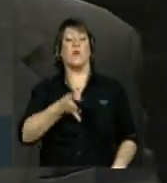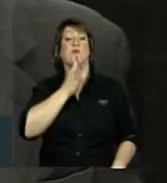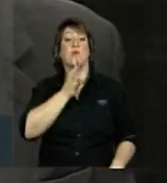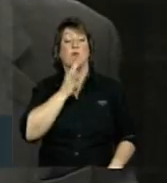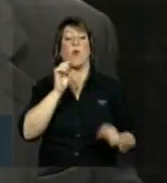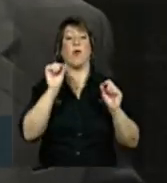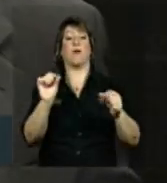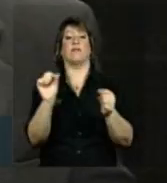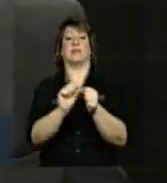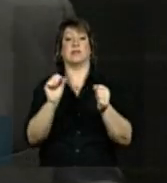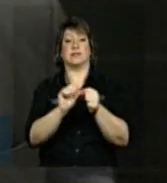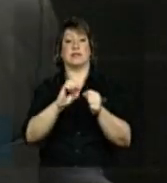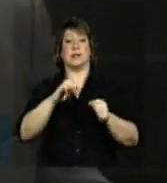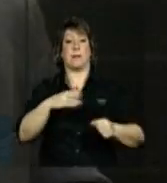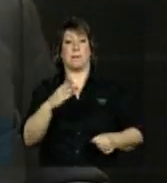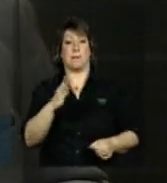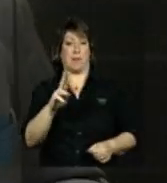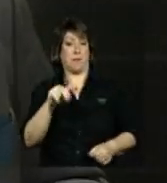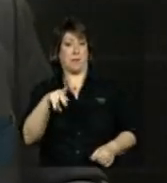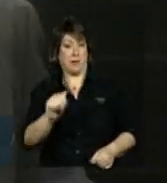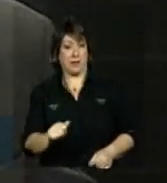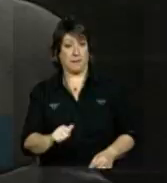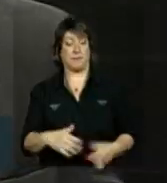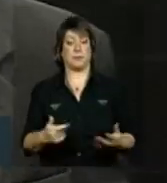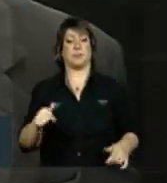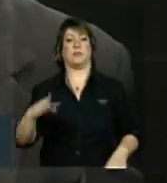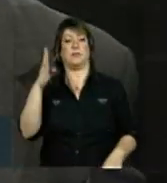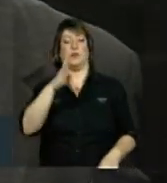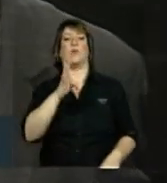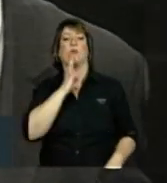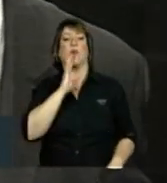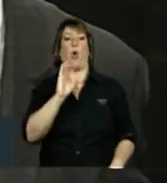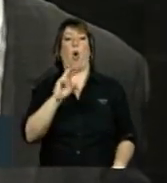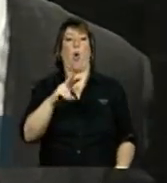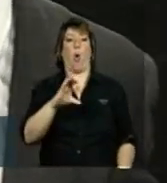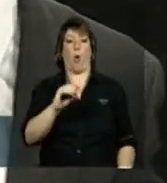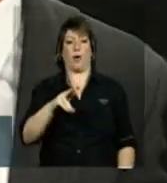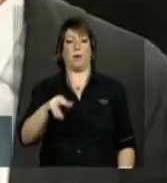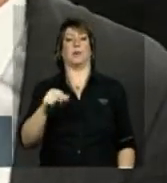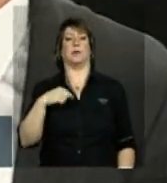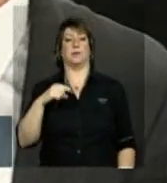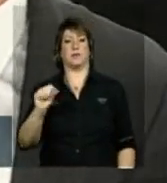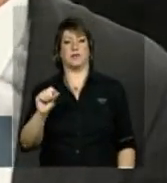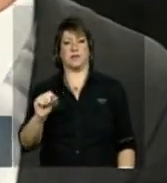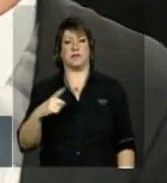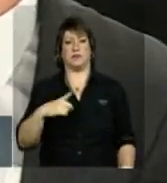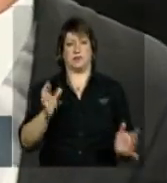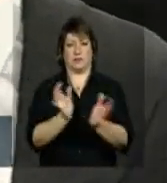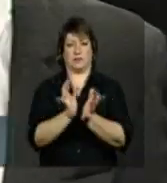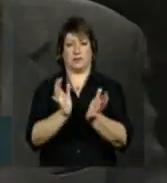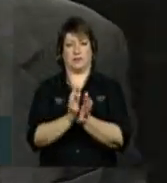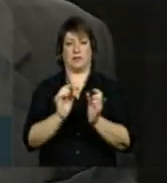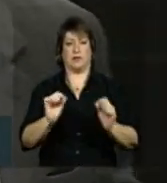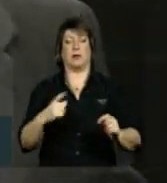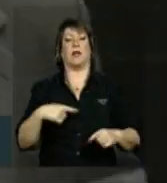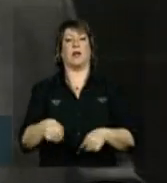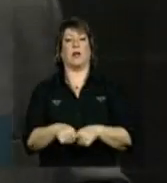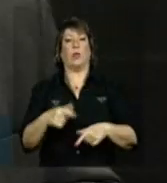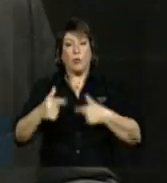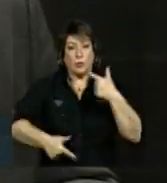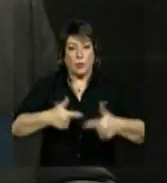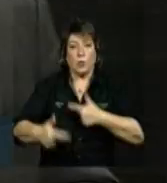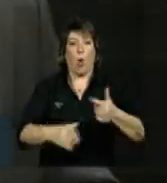A nossa Conab, que eu digo que uma empresa que faz o que faz tinha que se chamar Conabras, e vamos